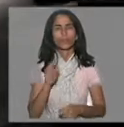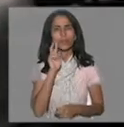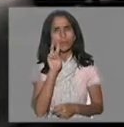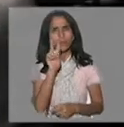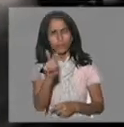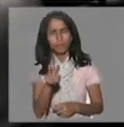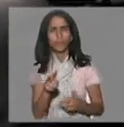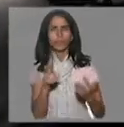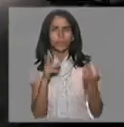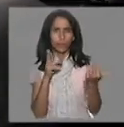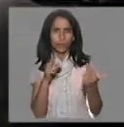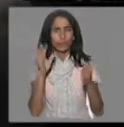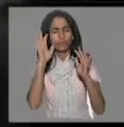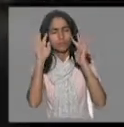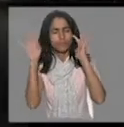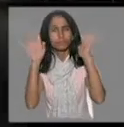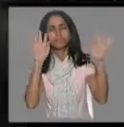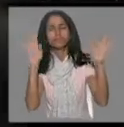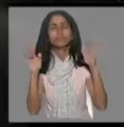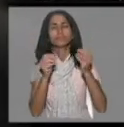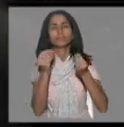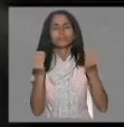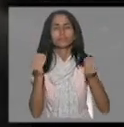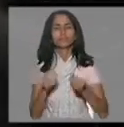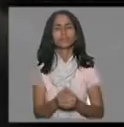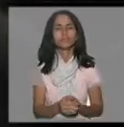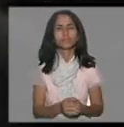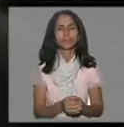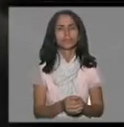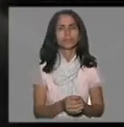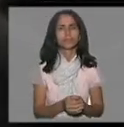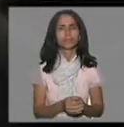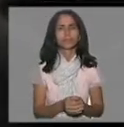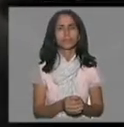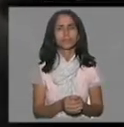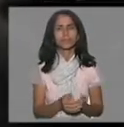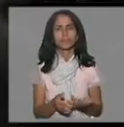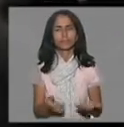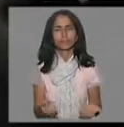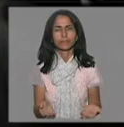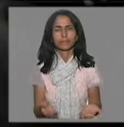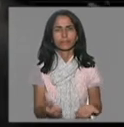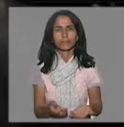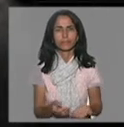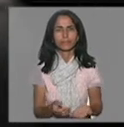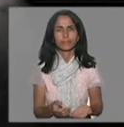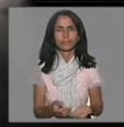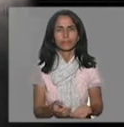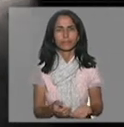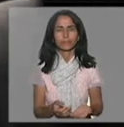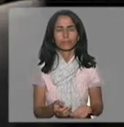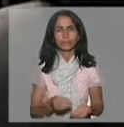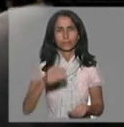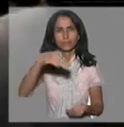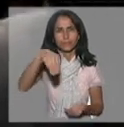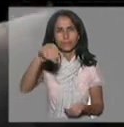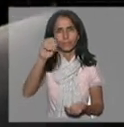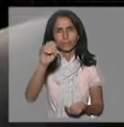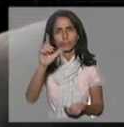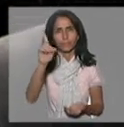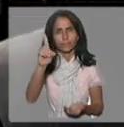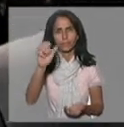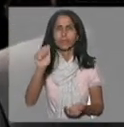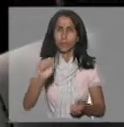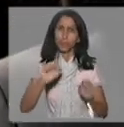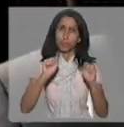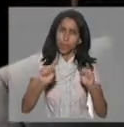dessa forma? Você pensa sobre isso? Como é que é? Ricardo, A moda, ela pode